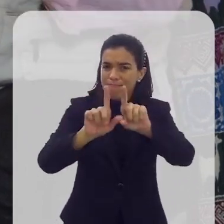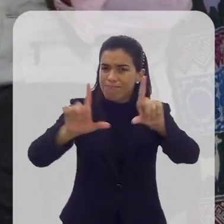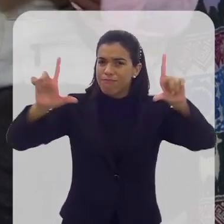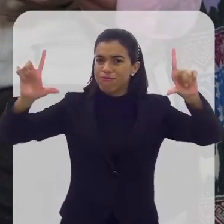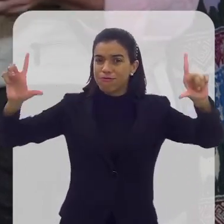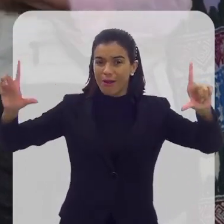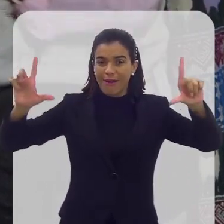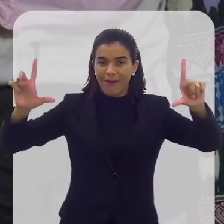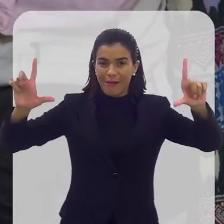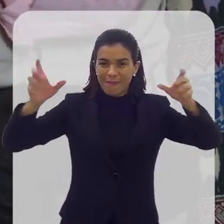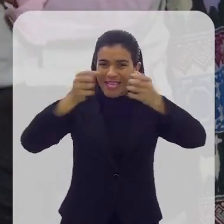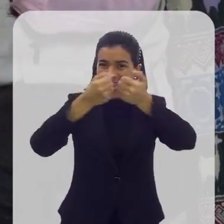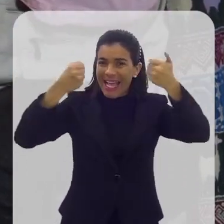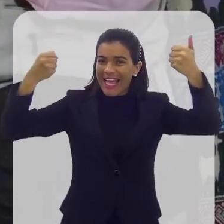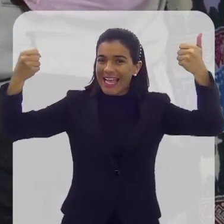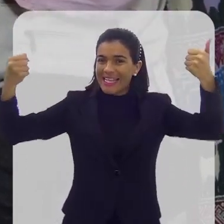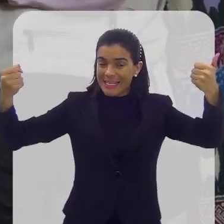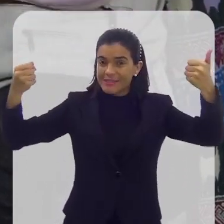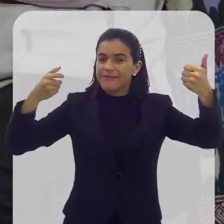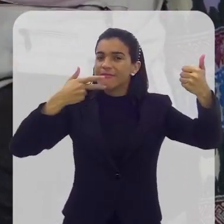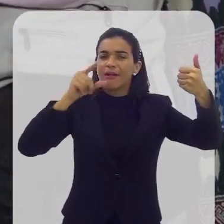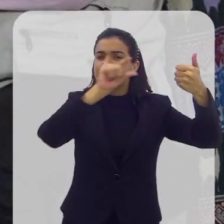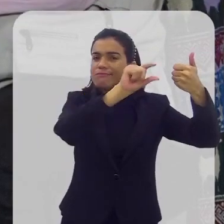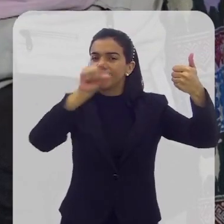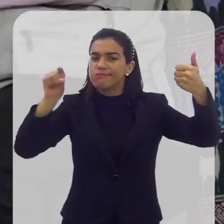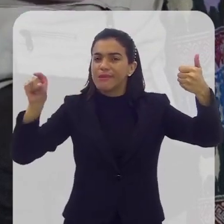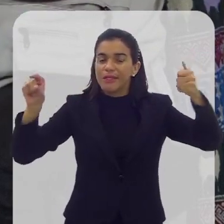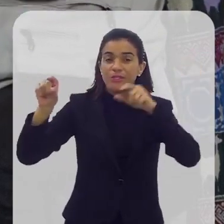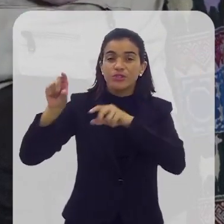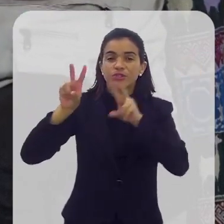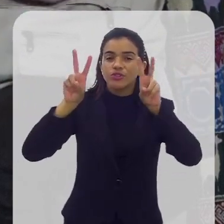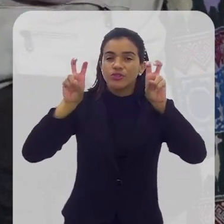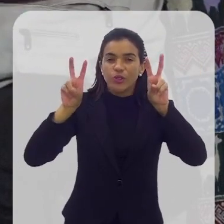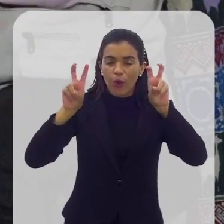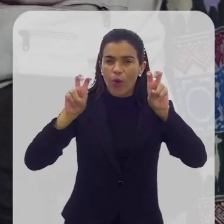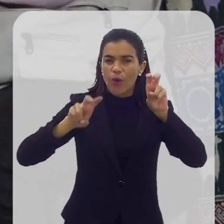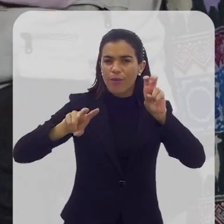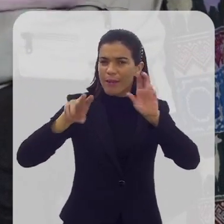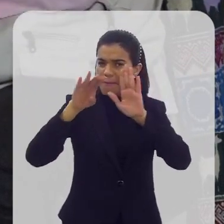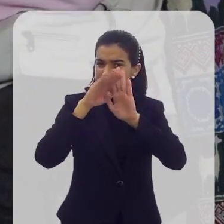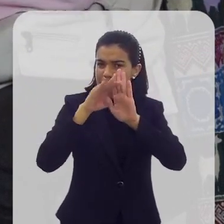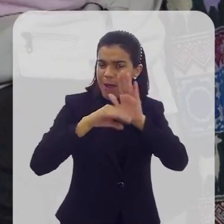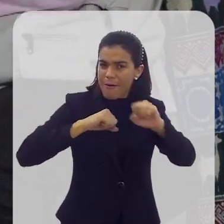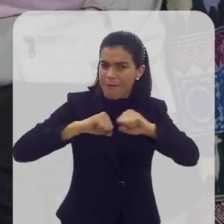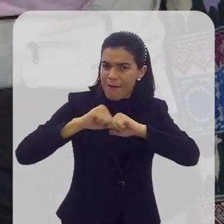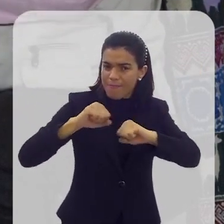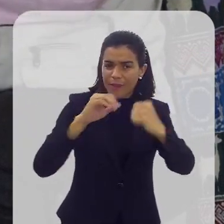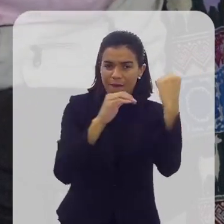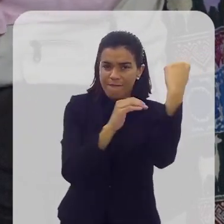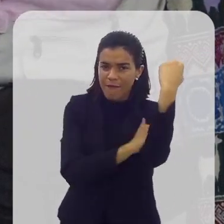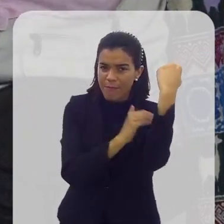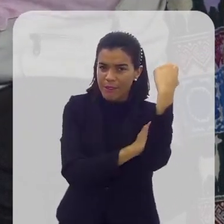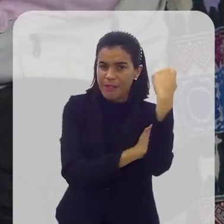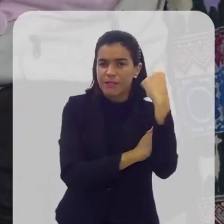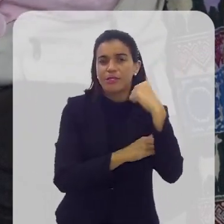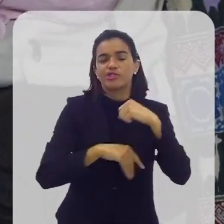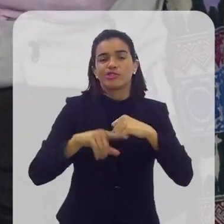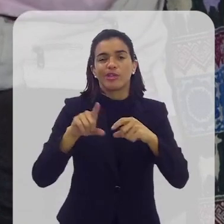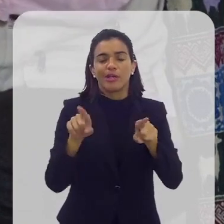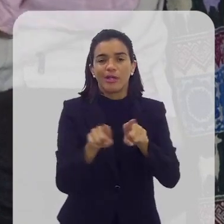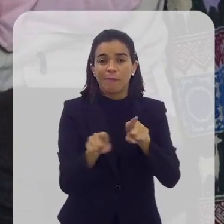acervo grande em termos de tamanho, em termos de quantidade. Nós temos em torno de 10